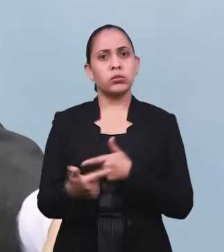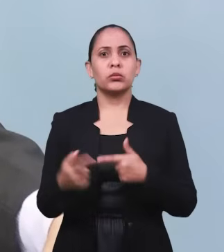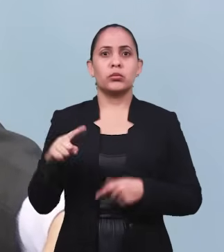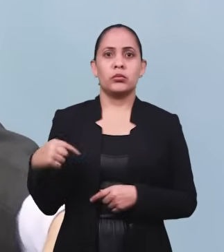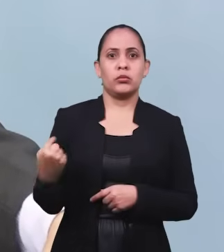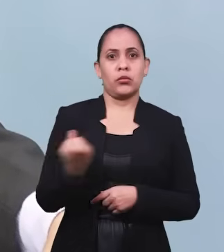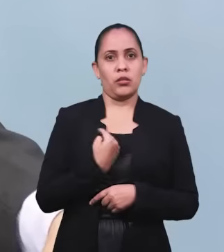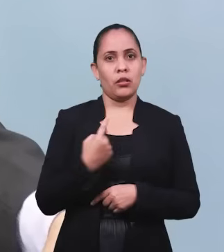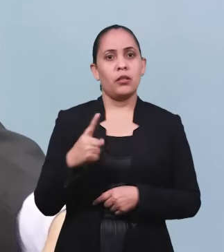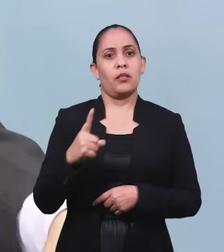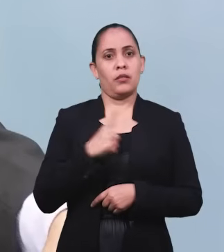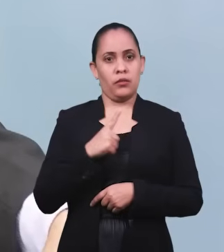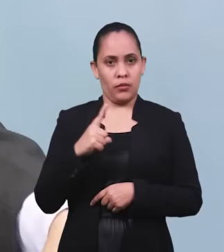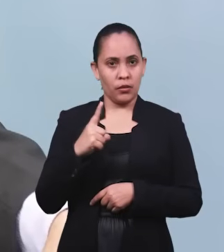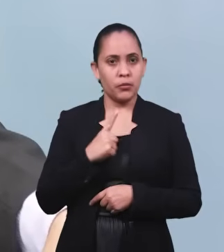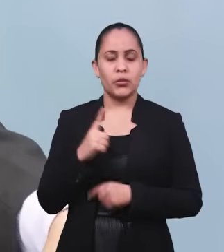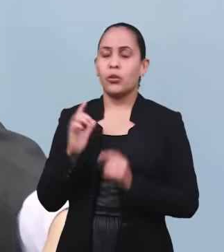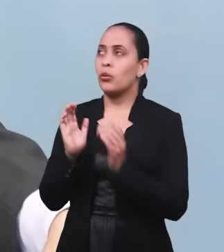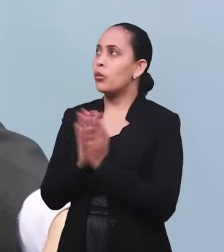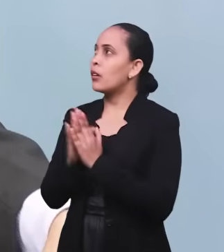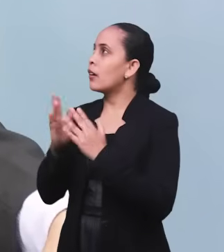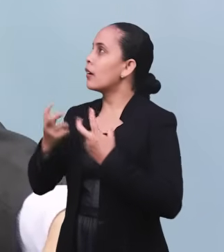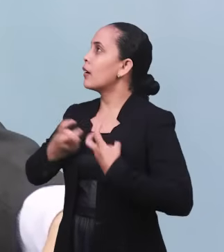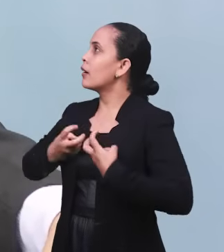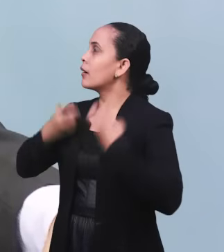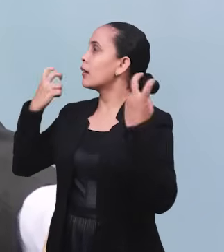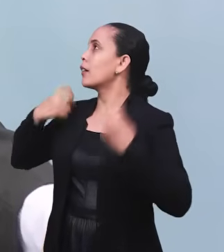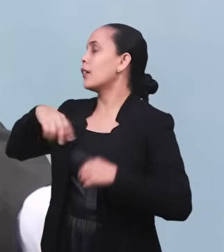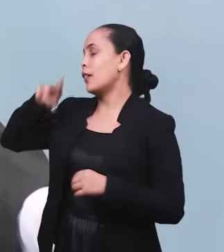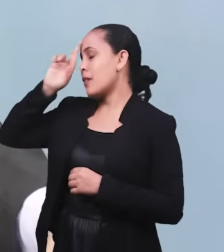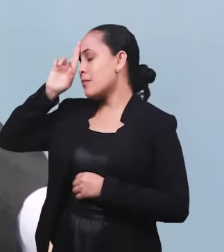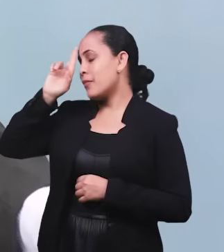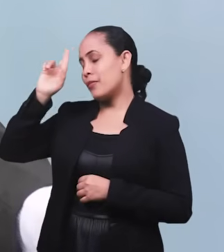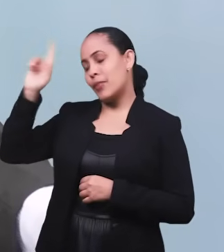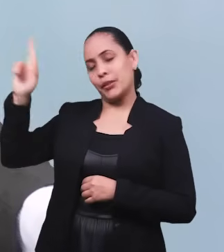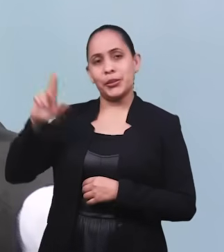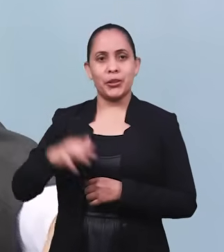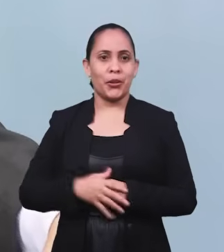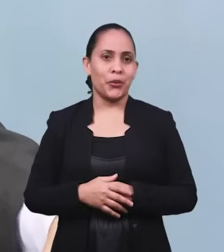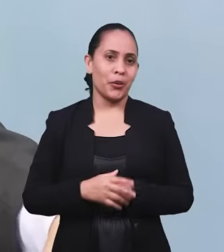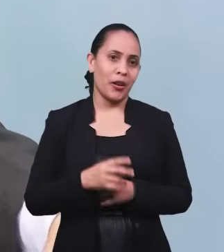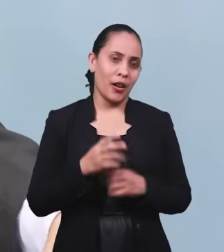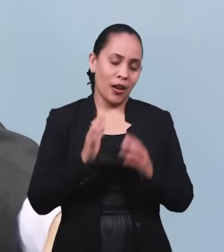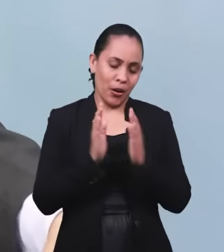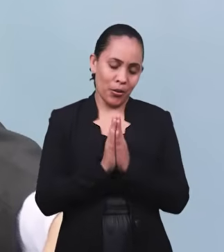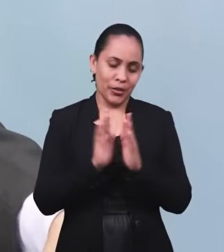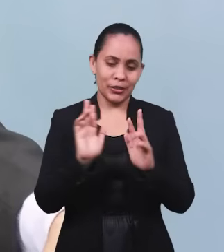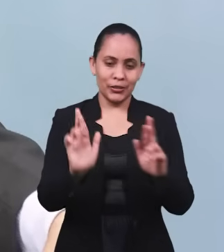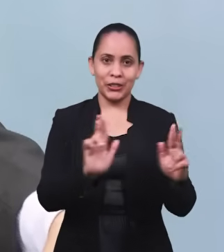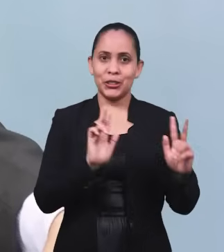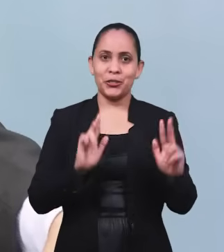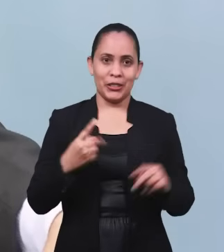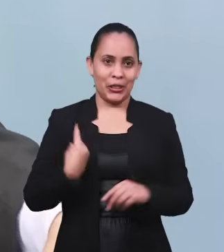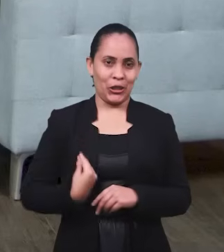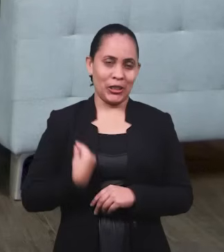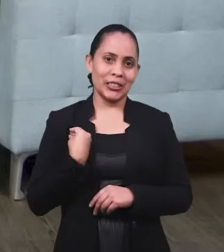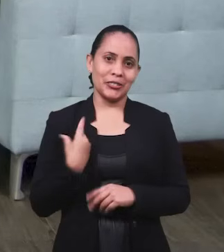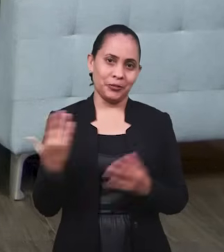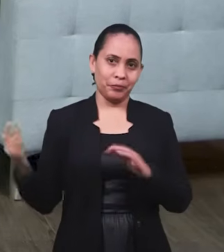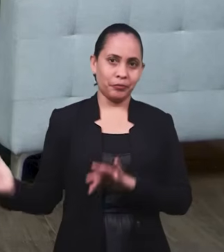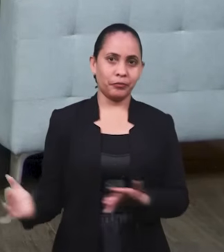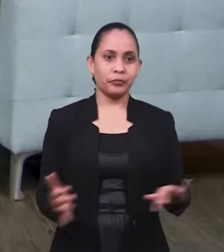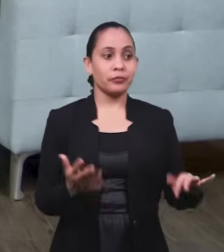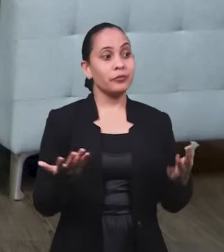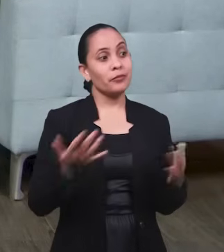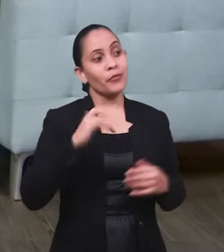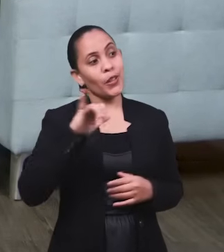que nós temos que recorrer à oração, porque a oração, ela faz a diferença na nossa vida. Glória a Deus. Eu quero